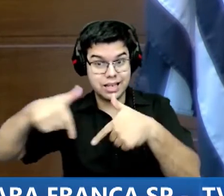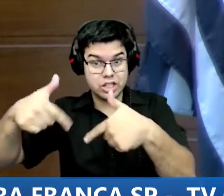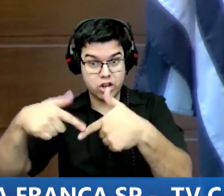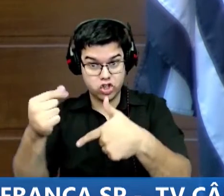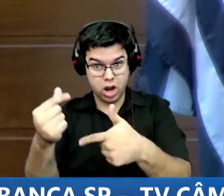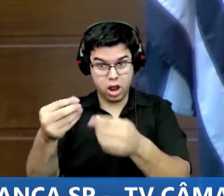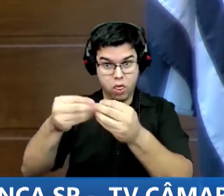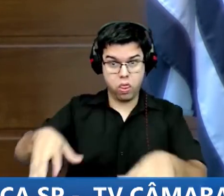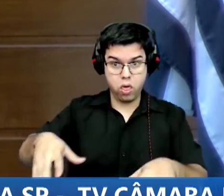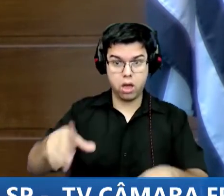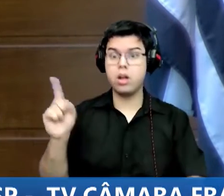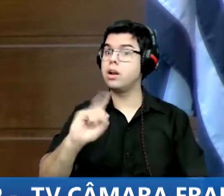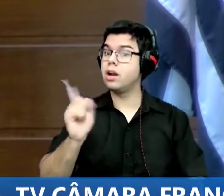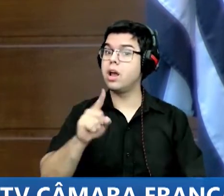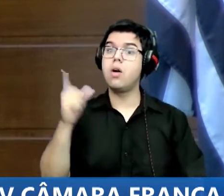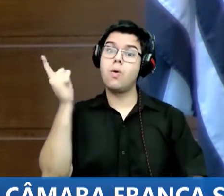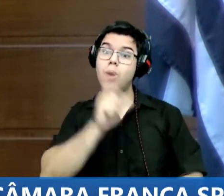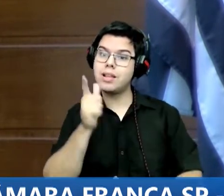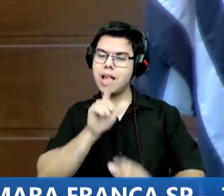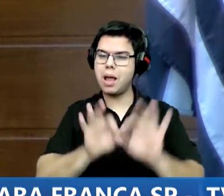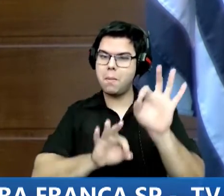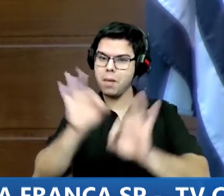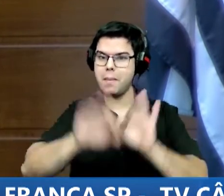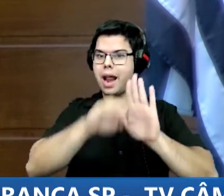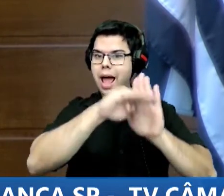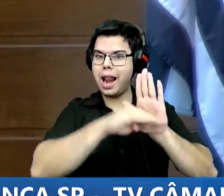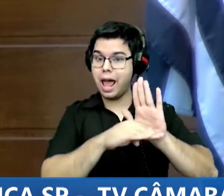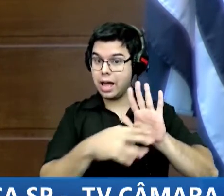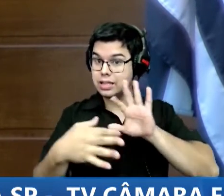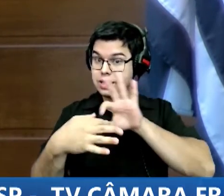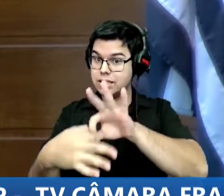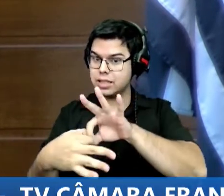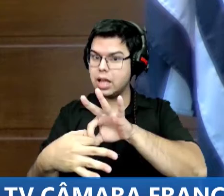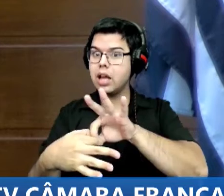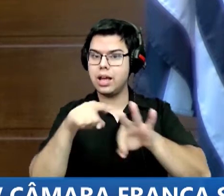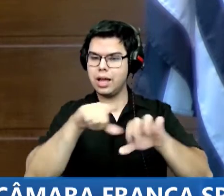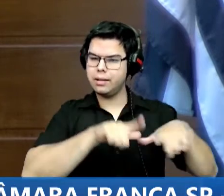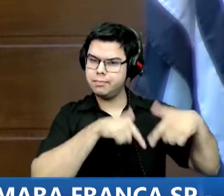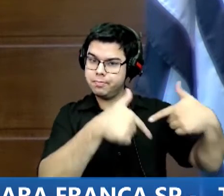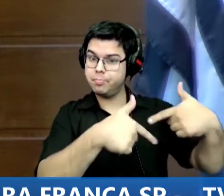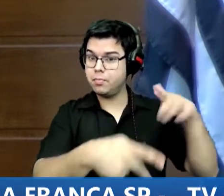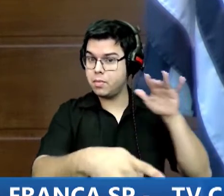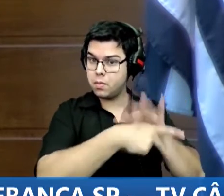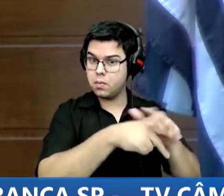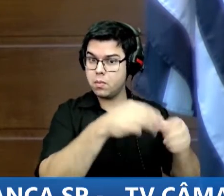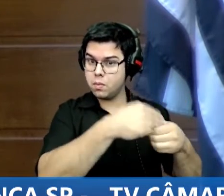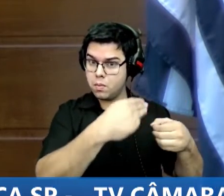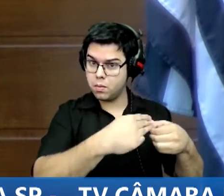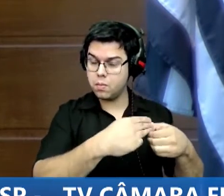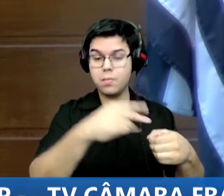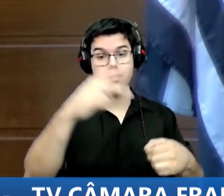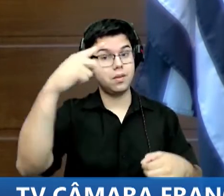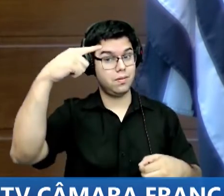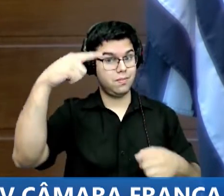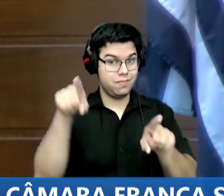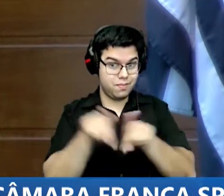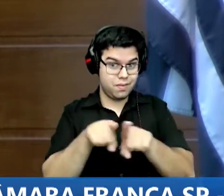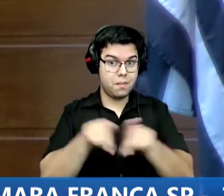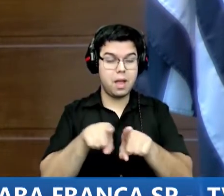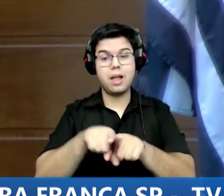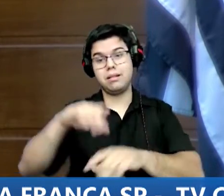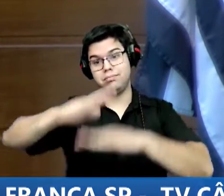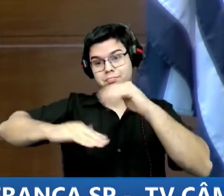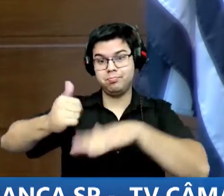que nós criássemos um programa que alinhasse tanto as iniciativas que o município tem, a mão de obra que o município já tem nessas áreas com as demandas dos